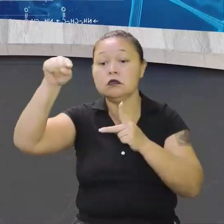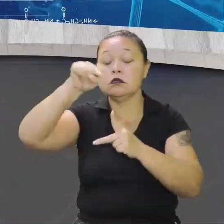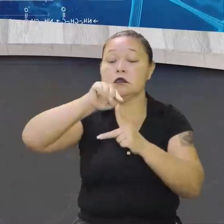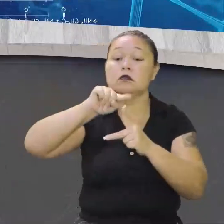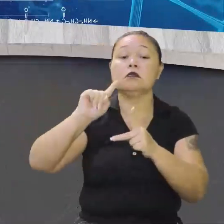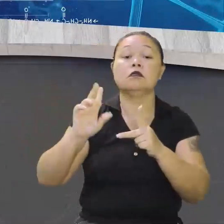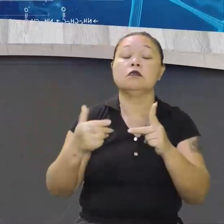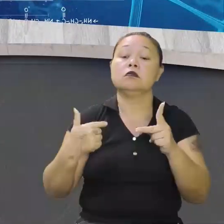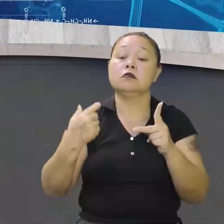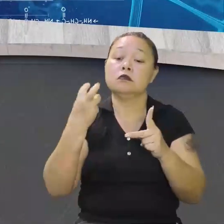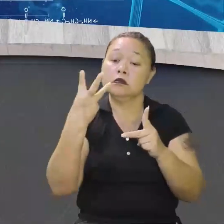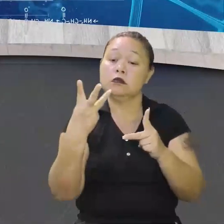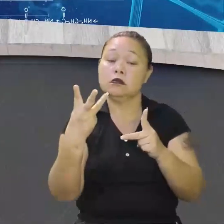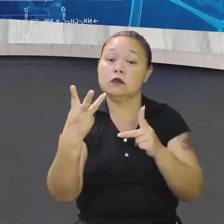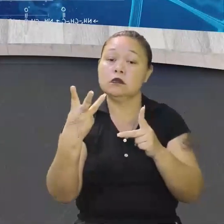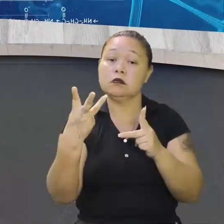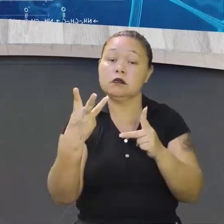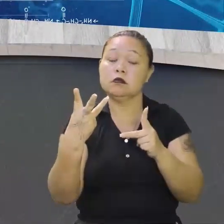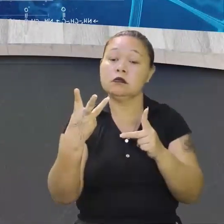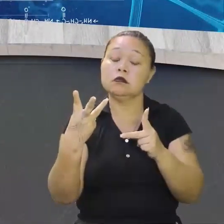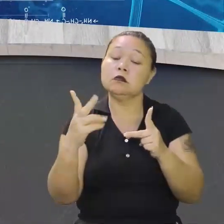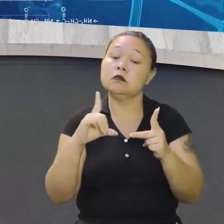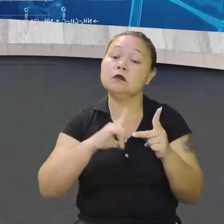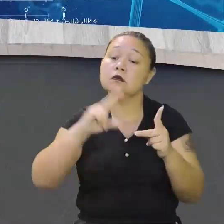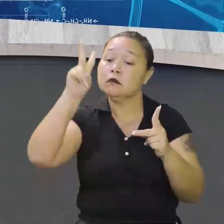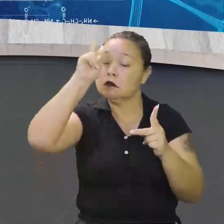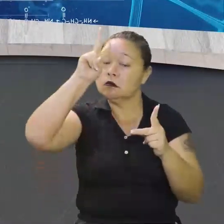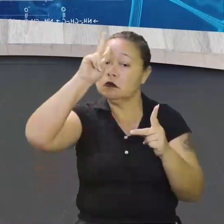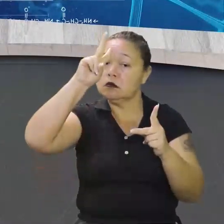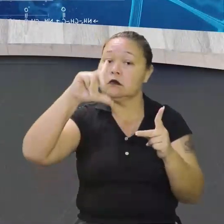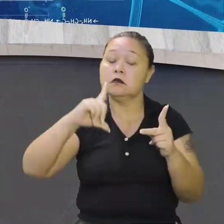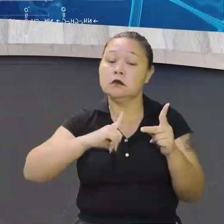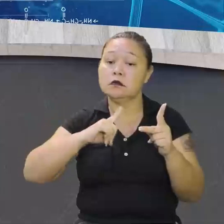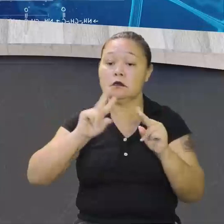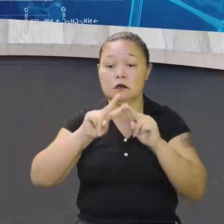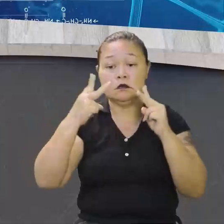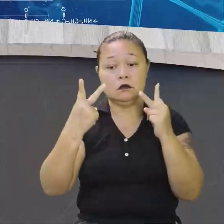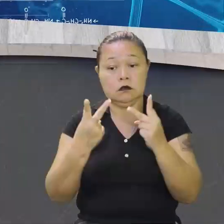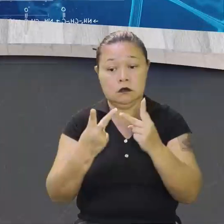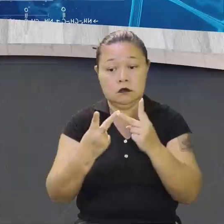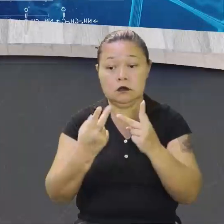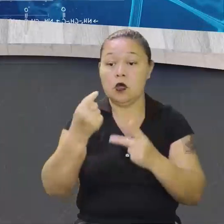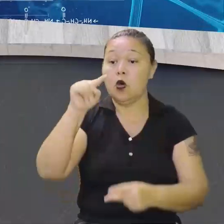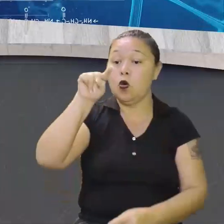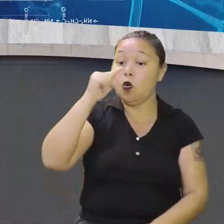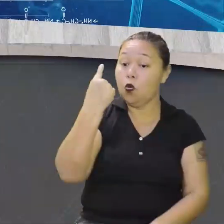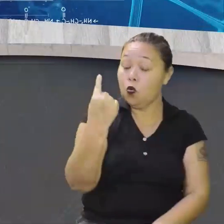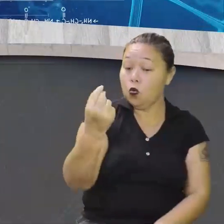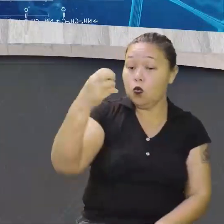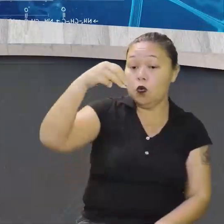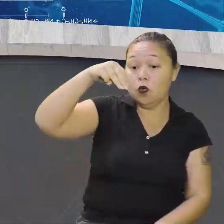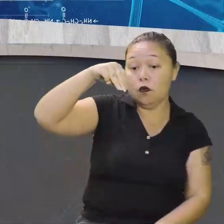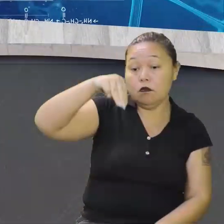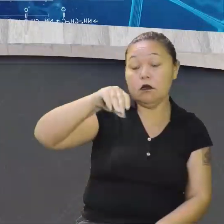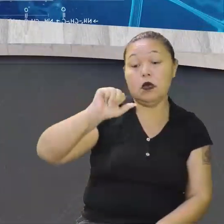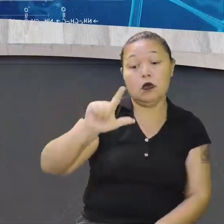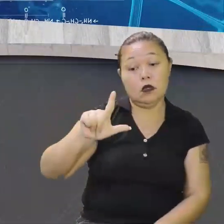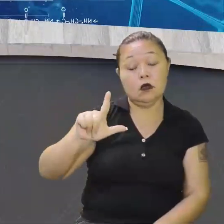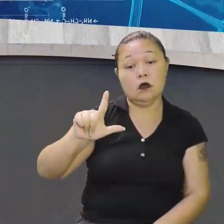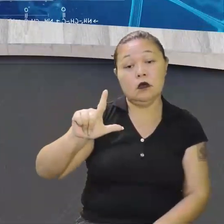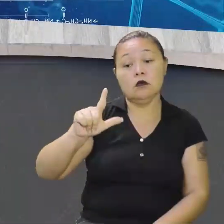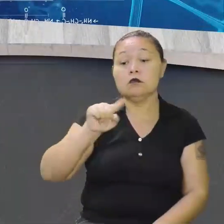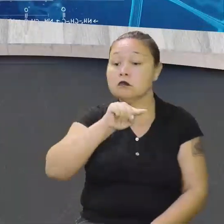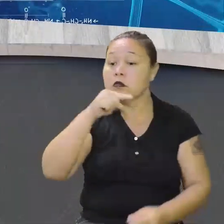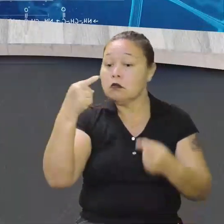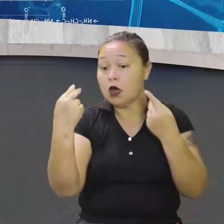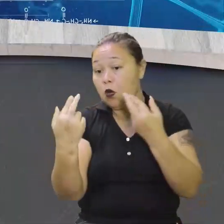aí você tem, lembrando que quando você tem em volume 1 mililitro, 1 mililitro